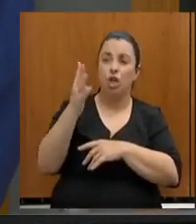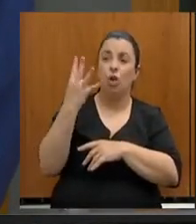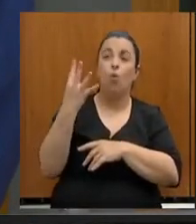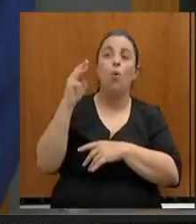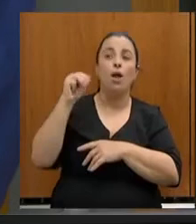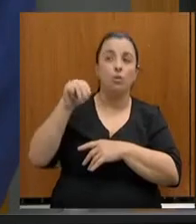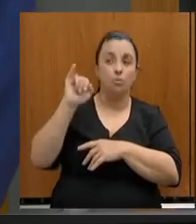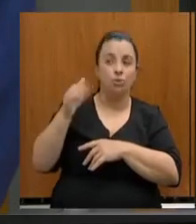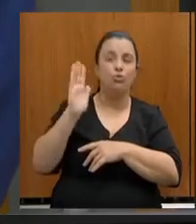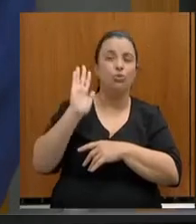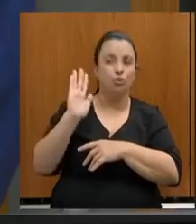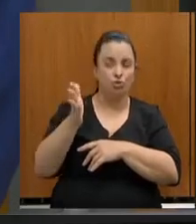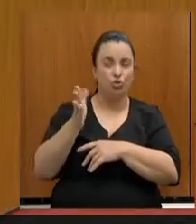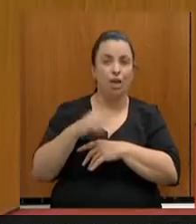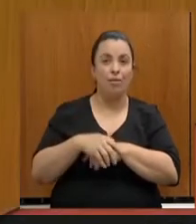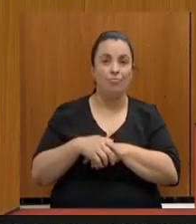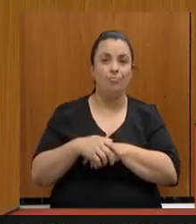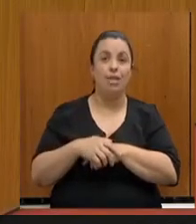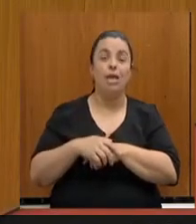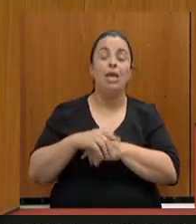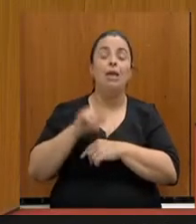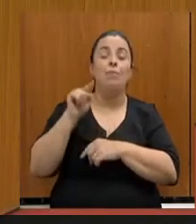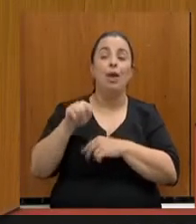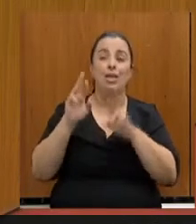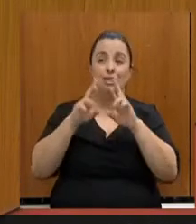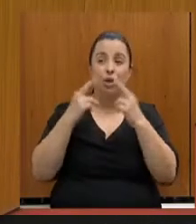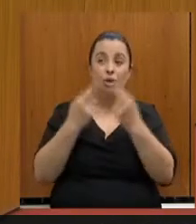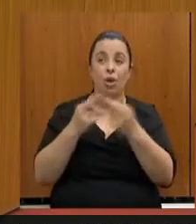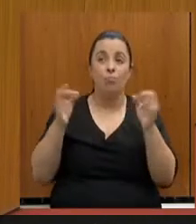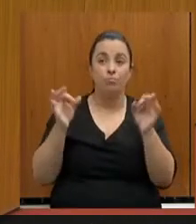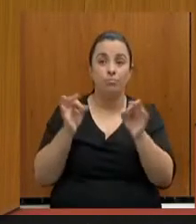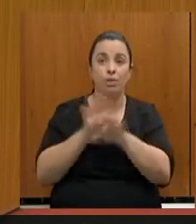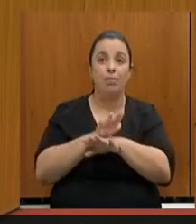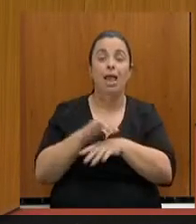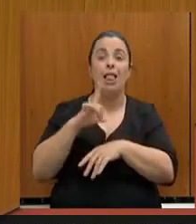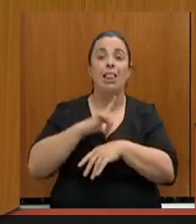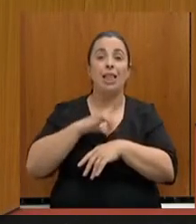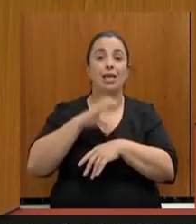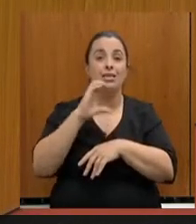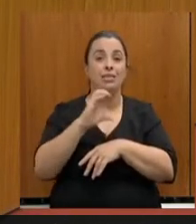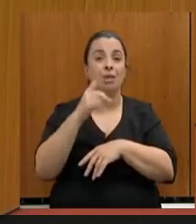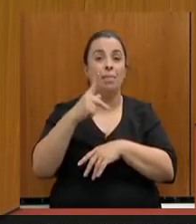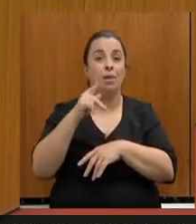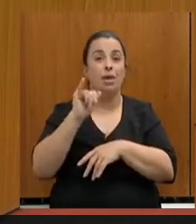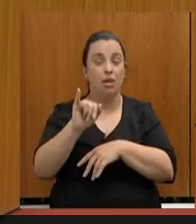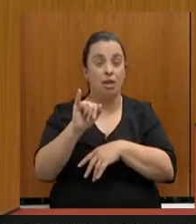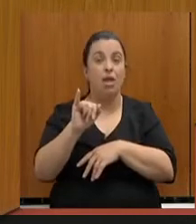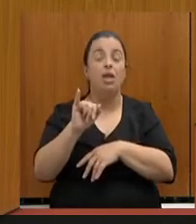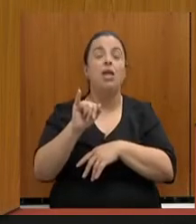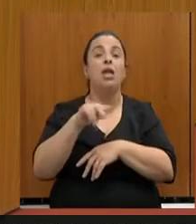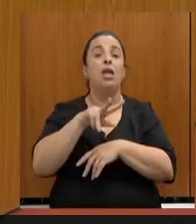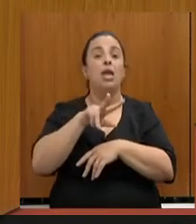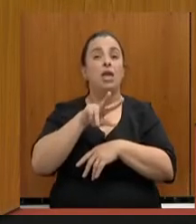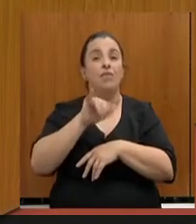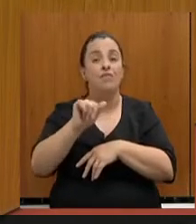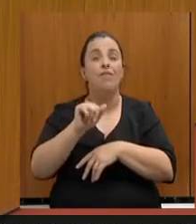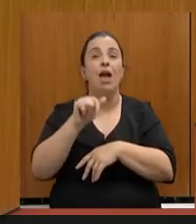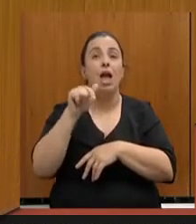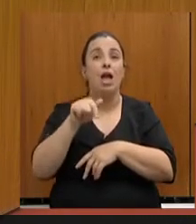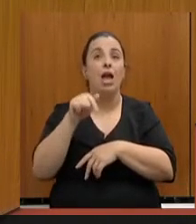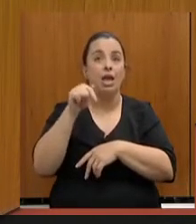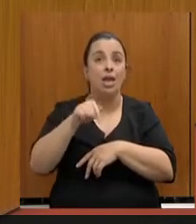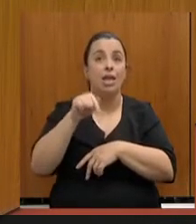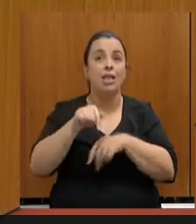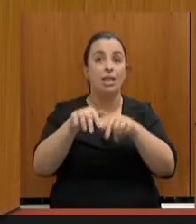só tá ela também nós temos após essa reunião a CPI que vai vai ser instalada nessa nesse